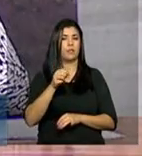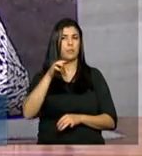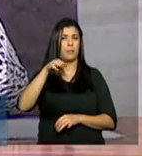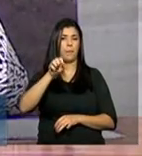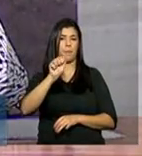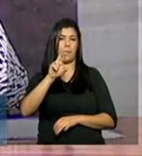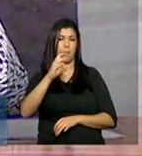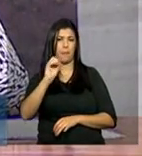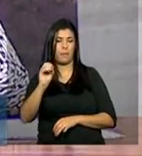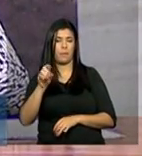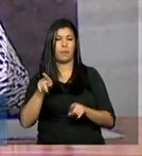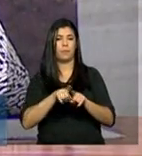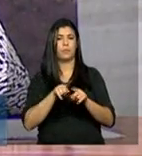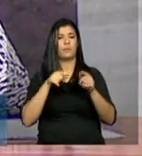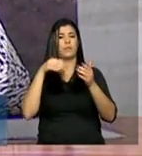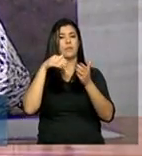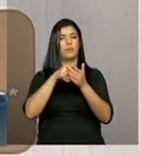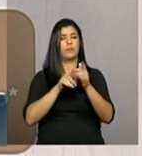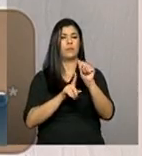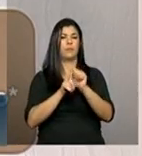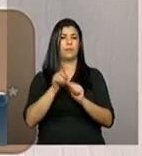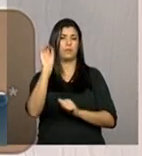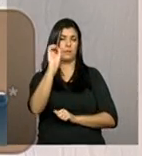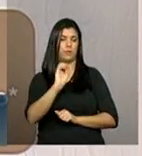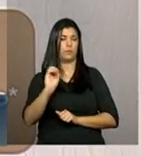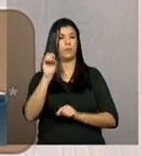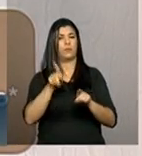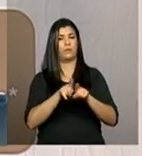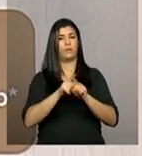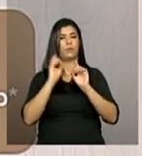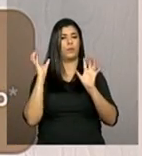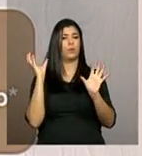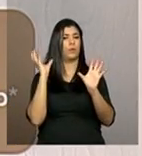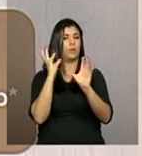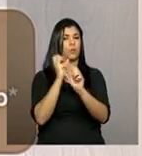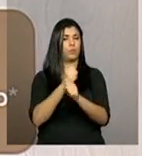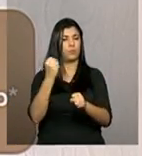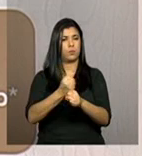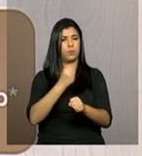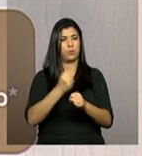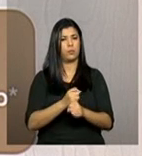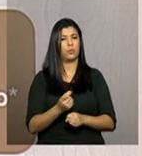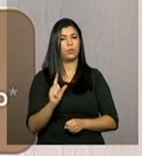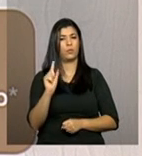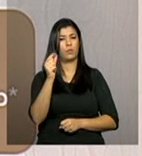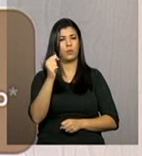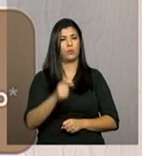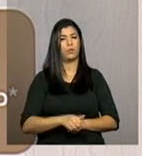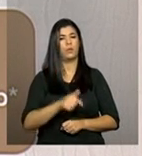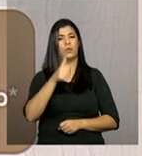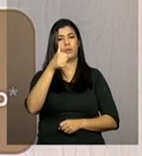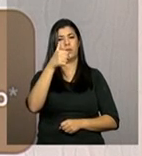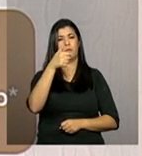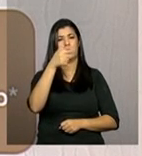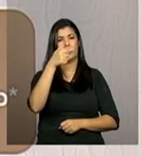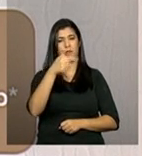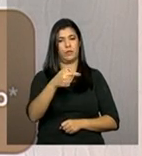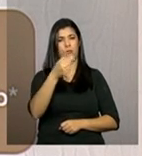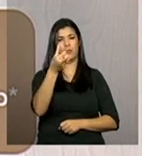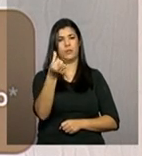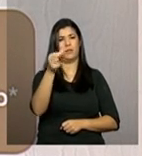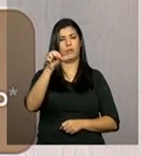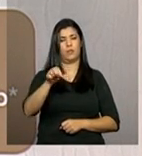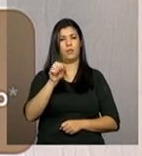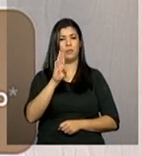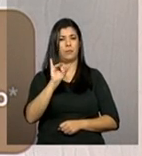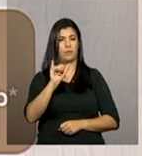de 2014. Então, até outubro, nós concluímos obras no valor de quase 769